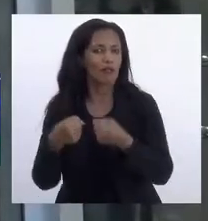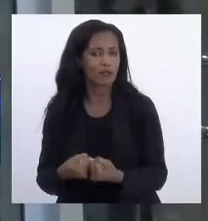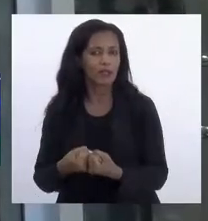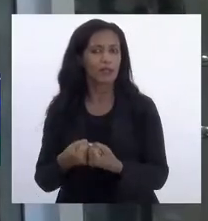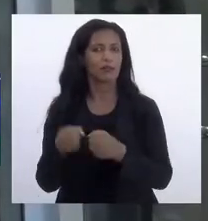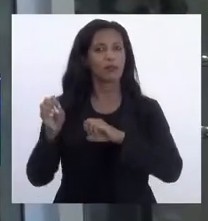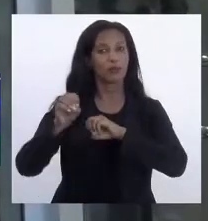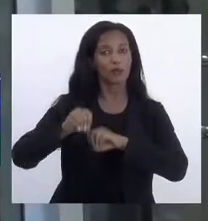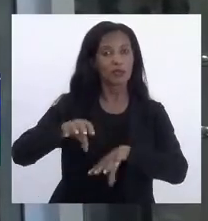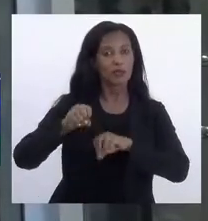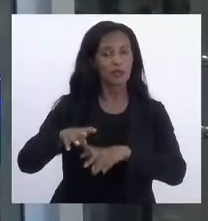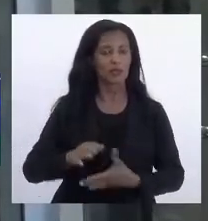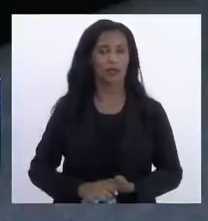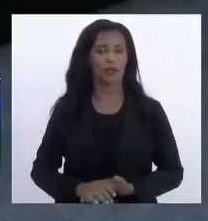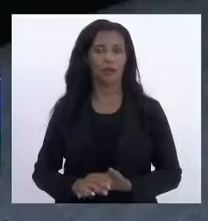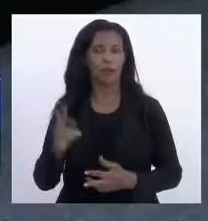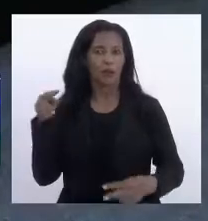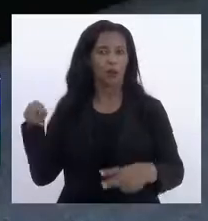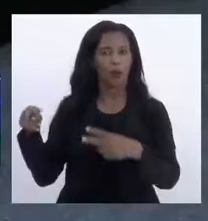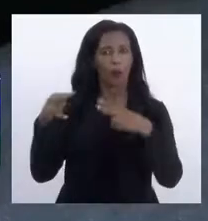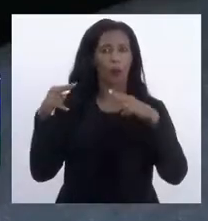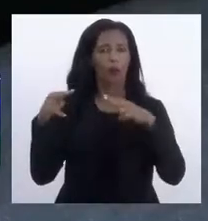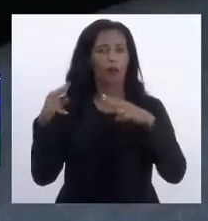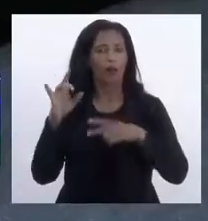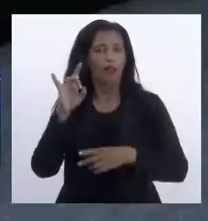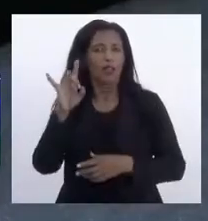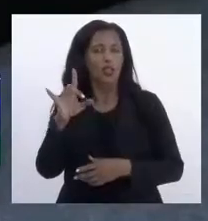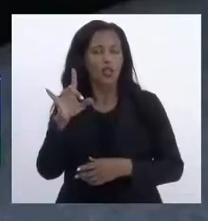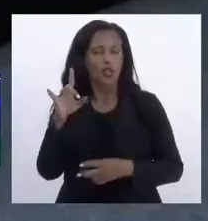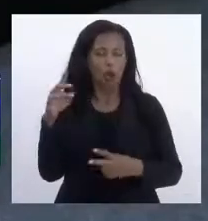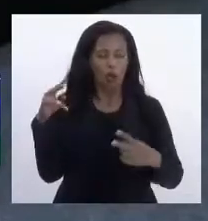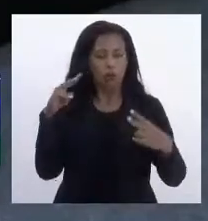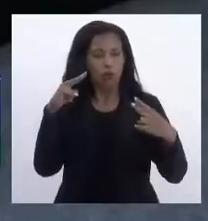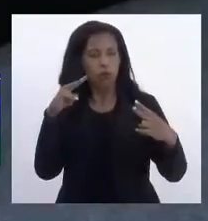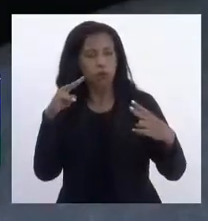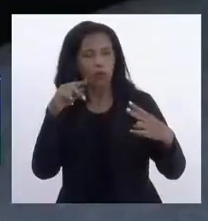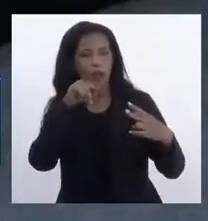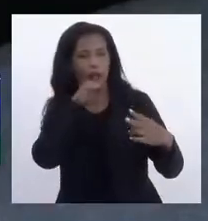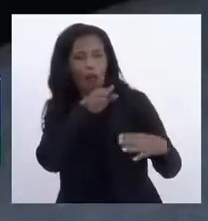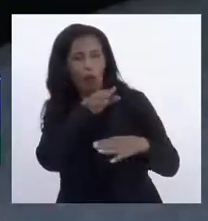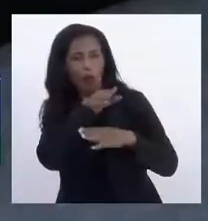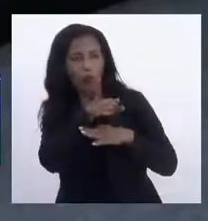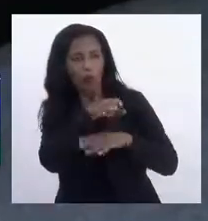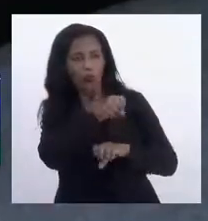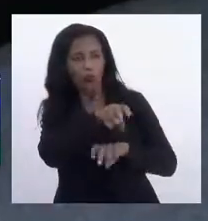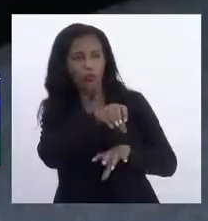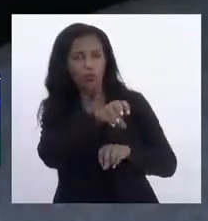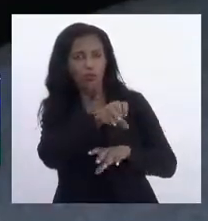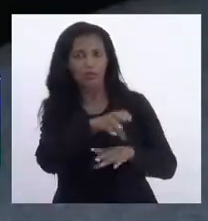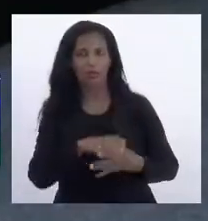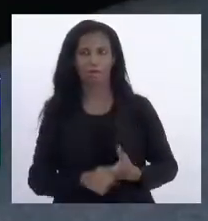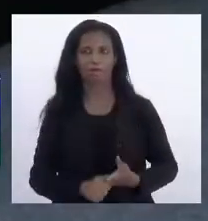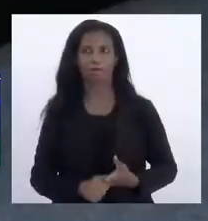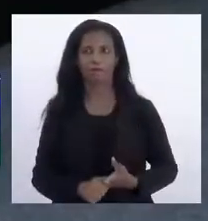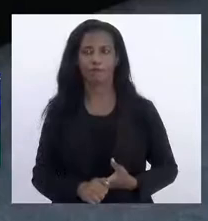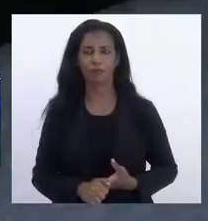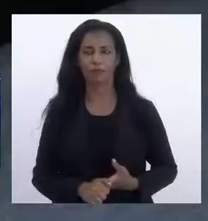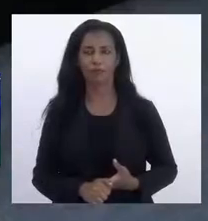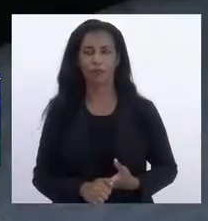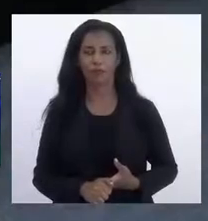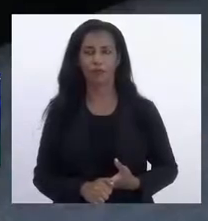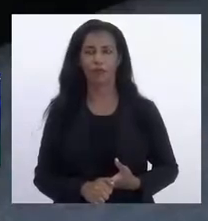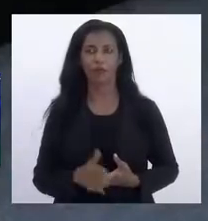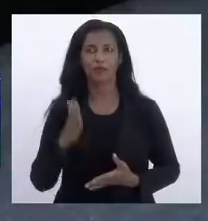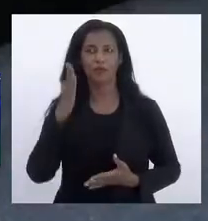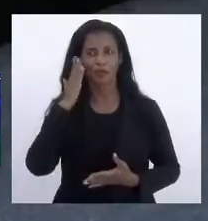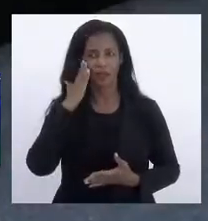da educação, pelo olhar que somente através da educação... Eu sei, deputada Renata, eu